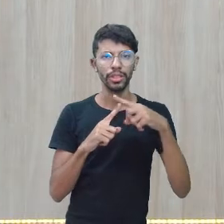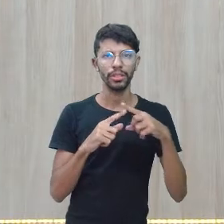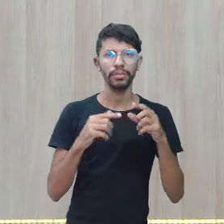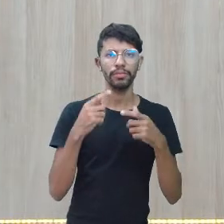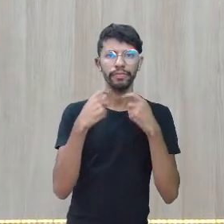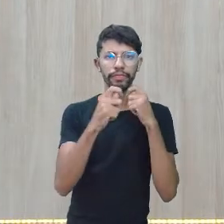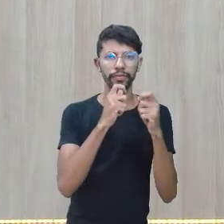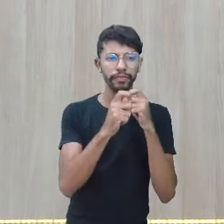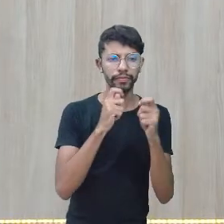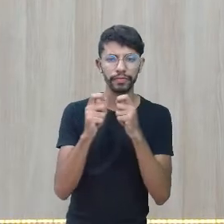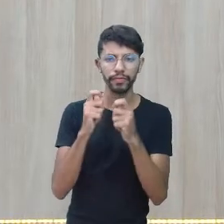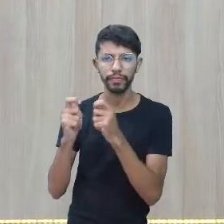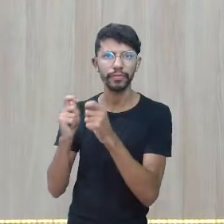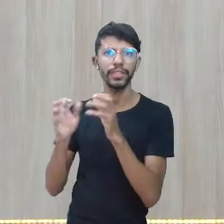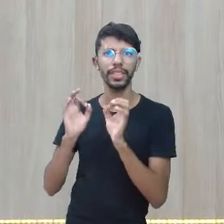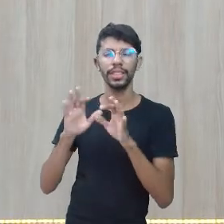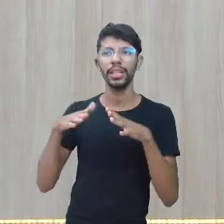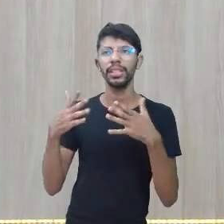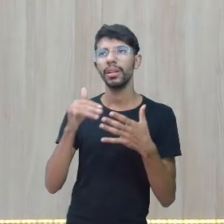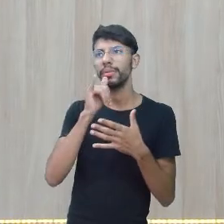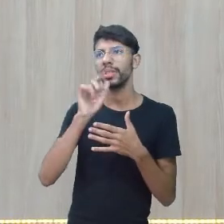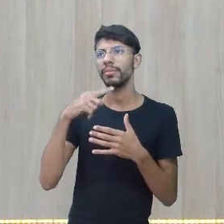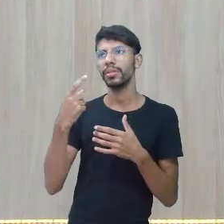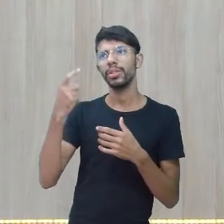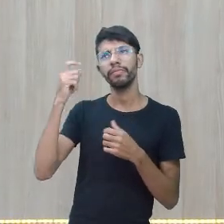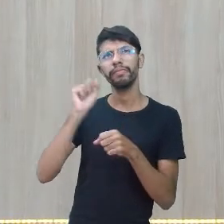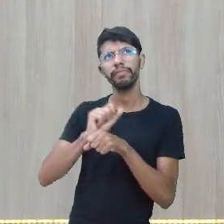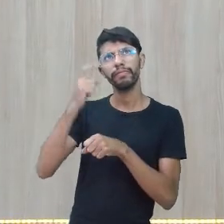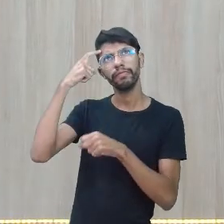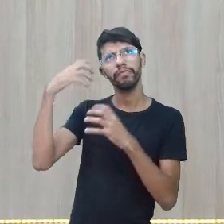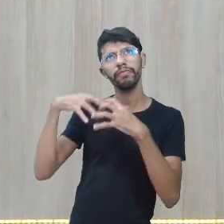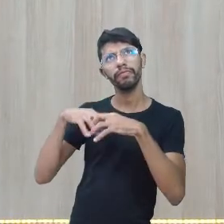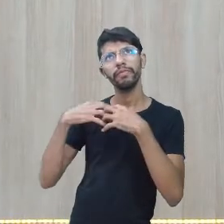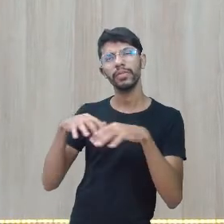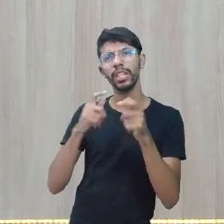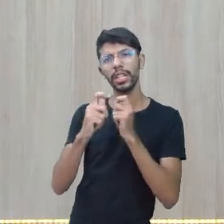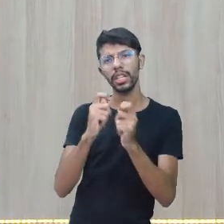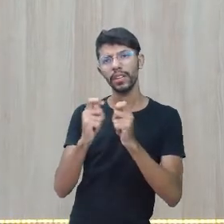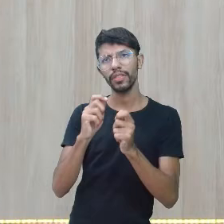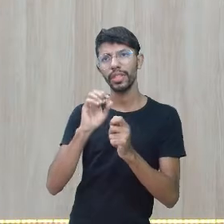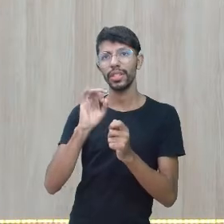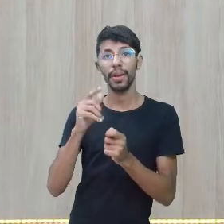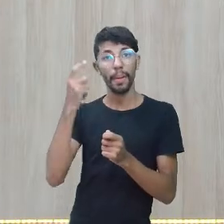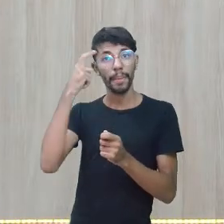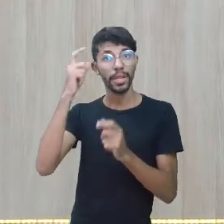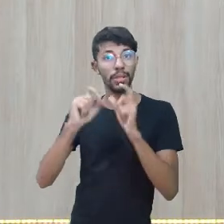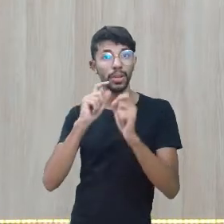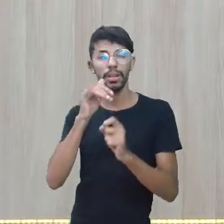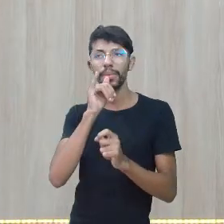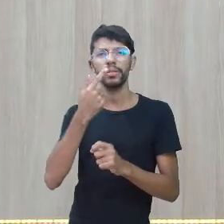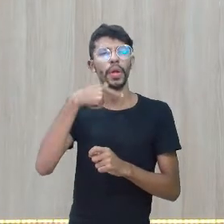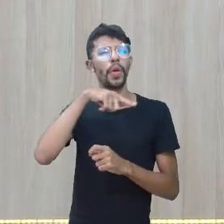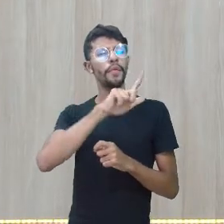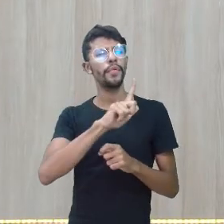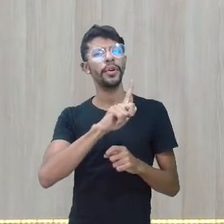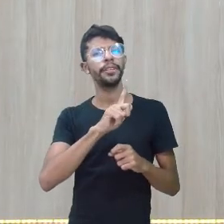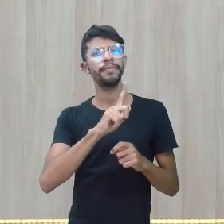no comecinho, quando a gente para pensar em entrevista, a gente pensa só em entrevistar. Fui no